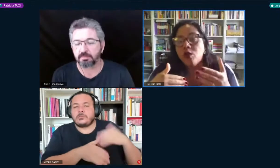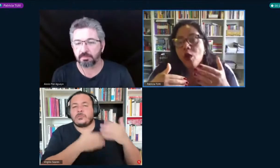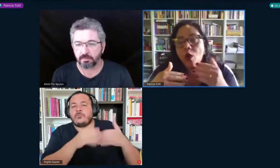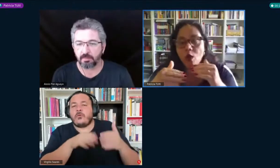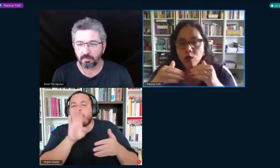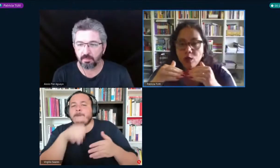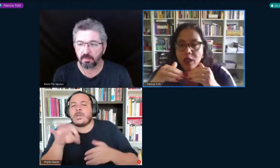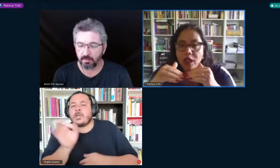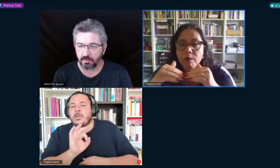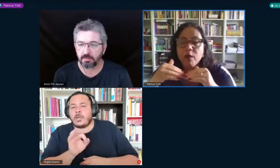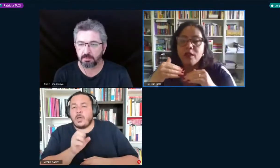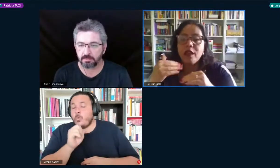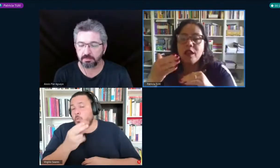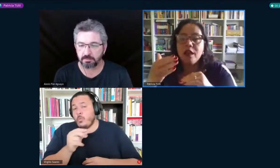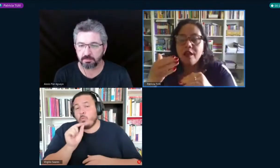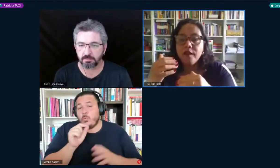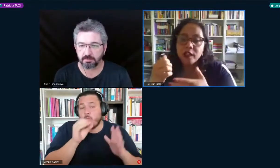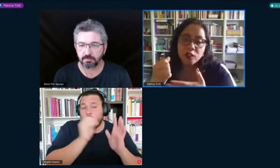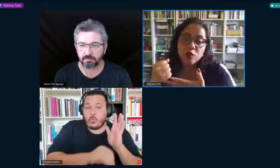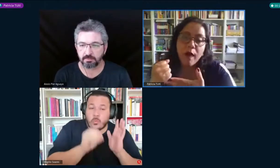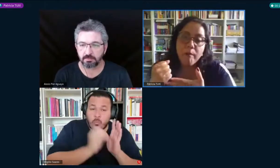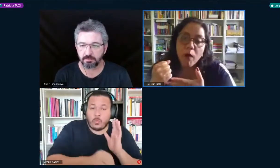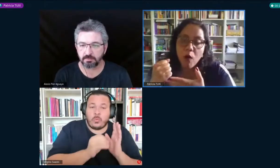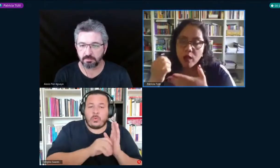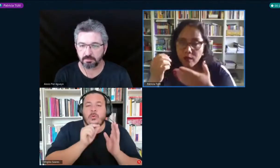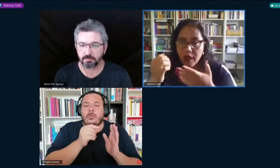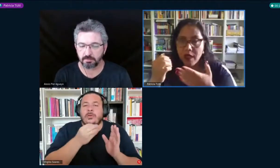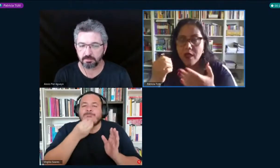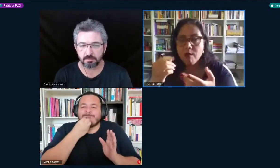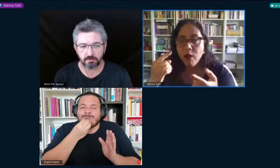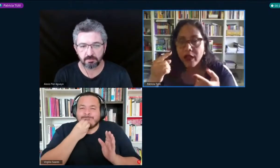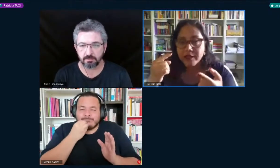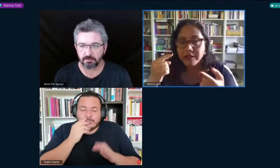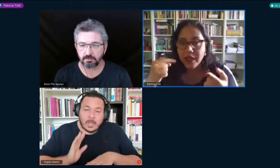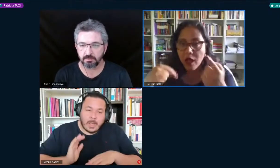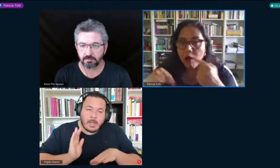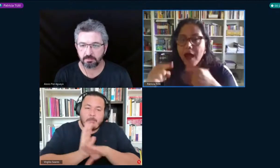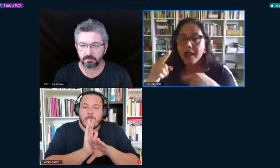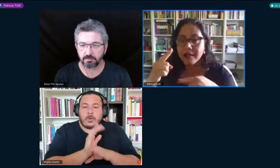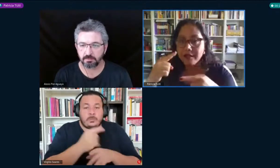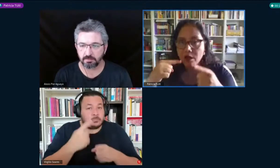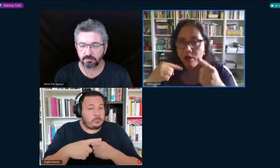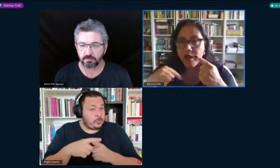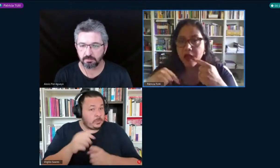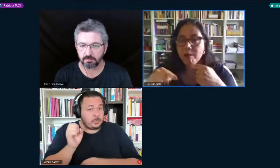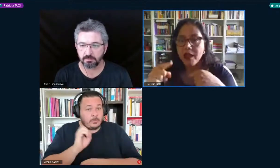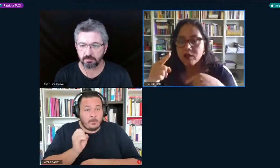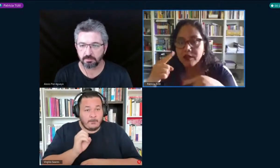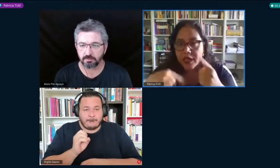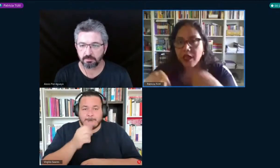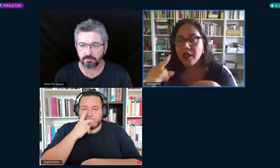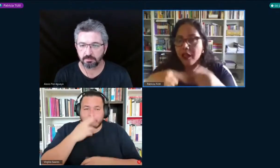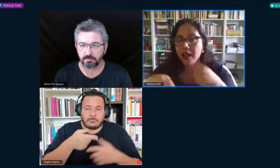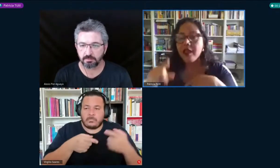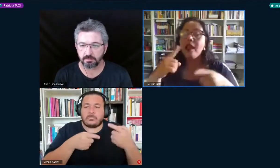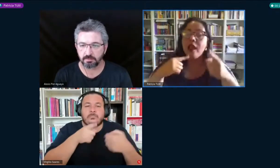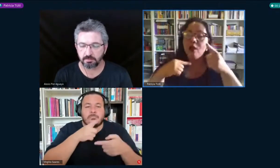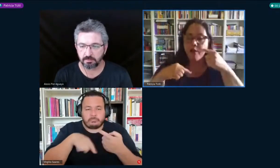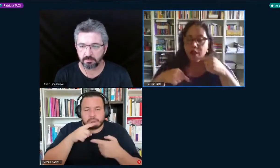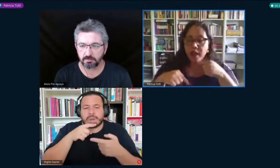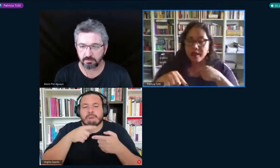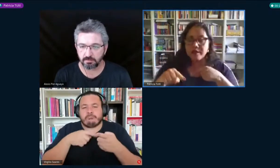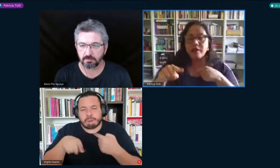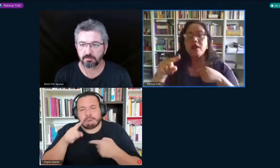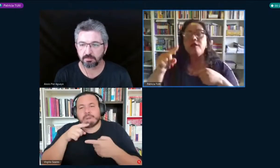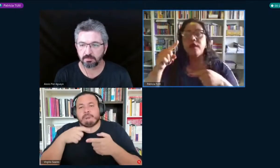que faltou, ou do que poderia ter tido um apoio, né? Porque senão a questão fica meio cíclica, né?